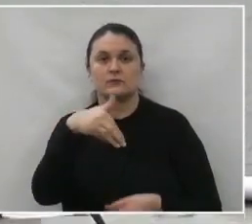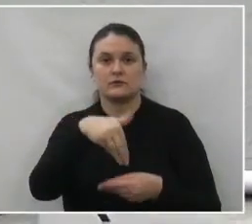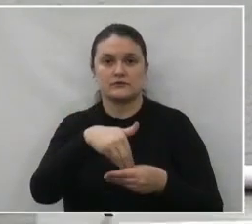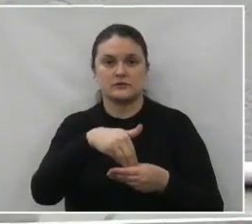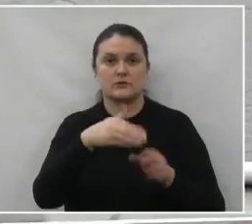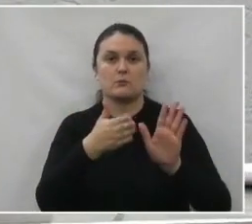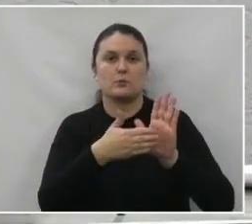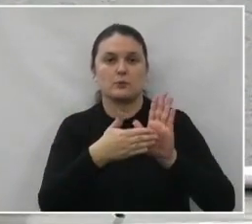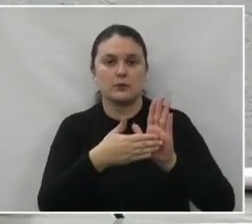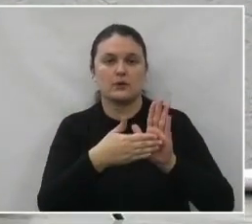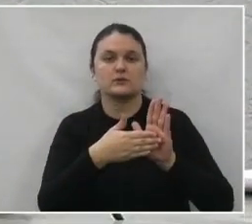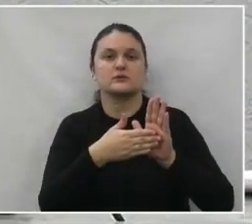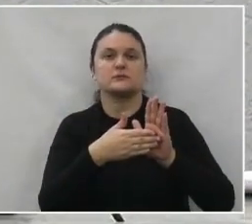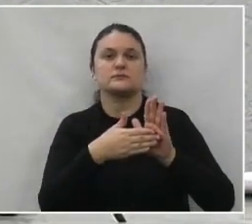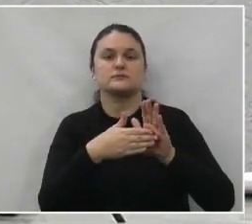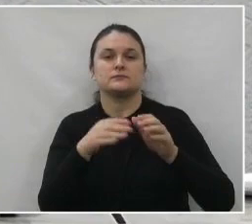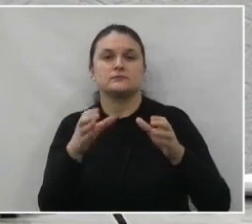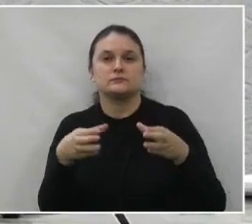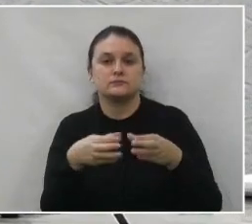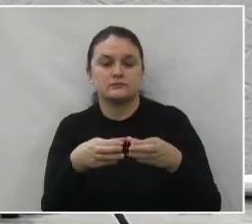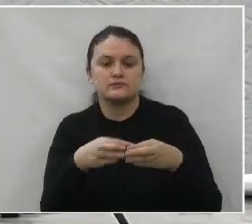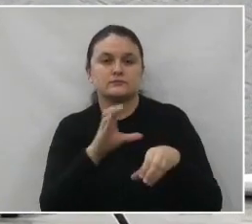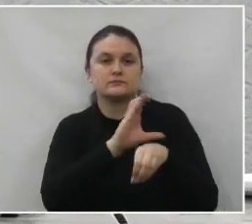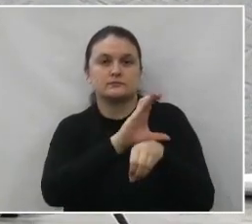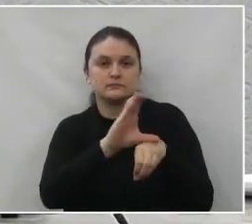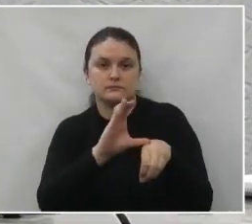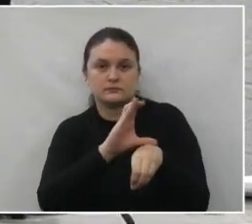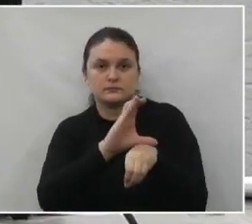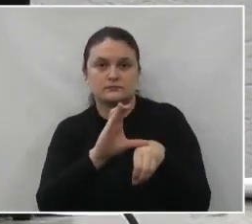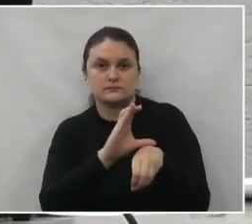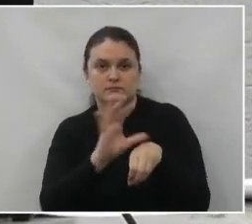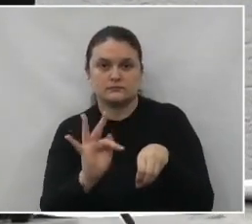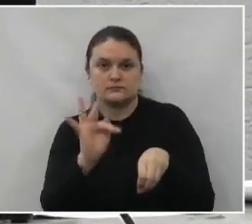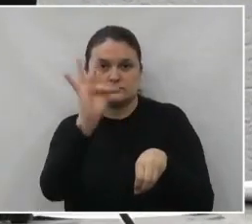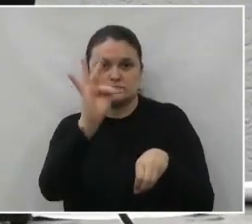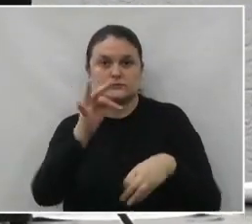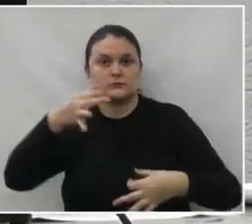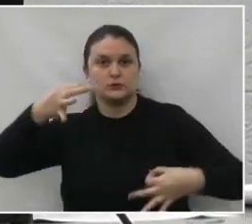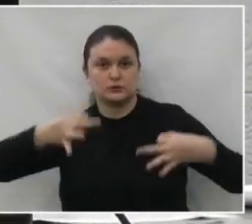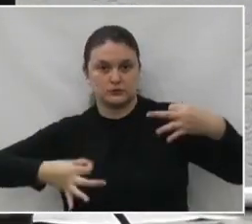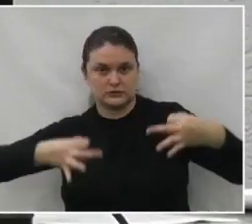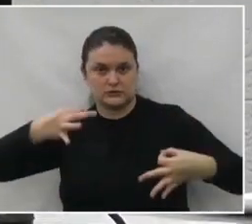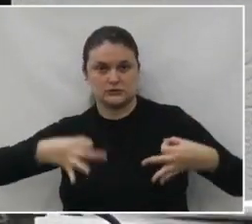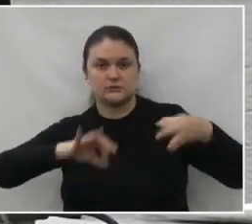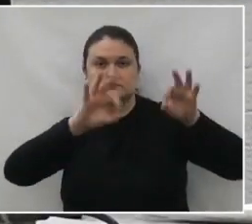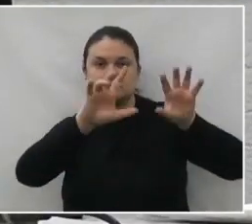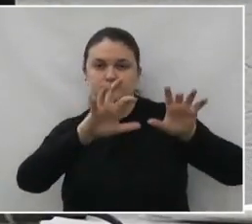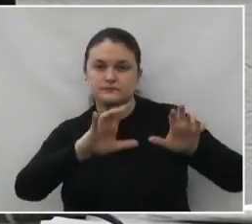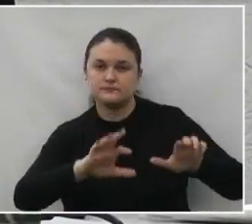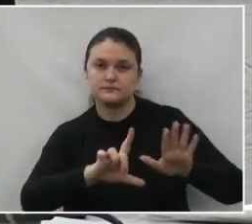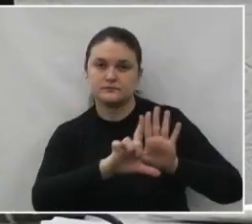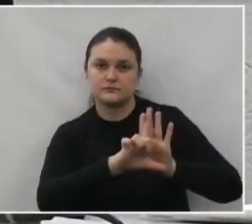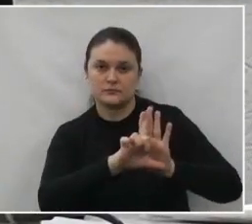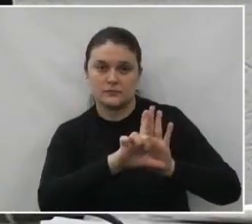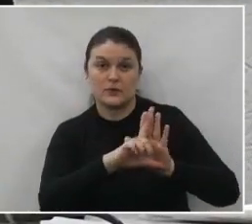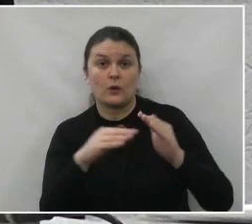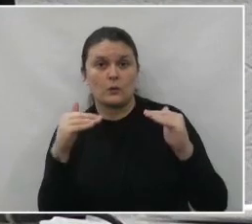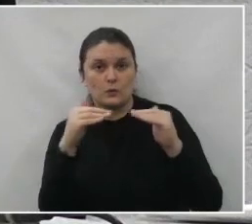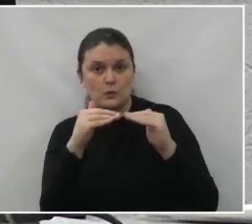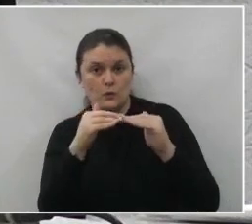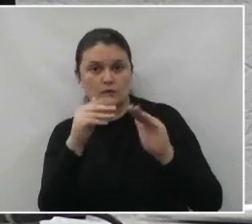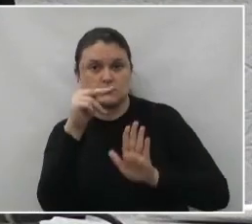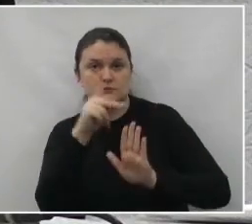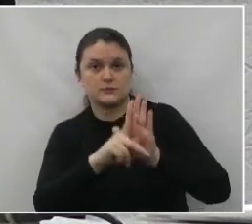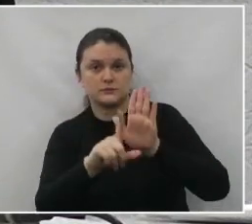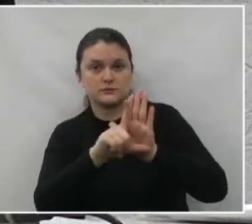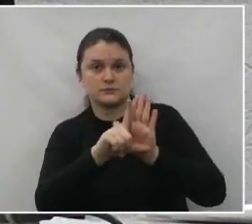Votação do parecer fundamentado da Comissão de Constituição, Justiça e Redação Final. Favorável ao projeto